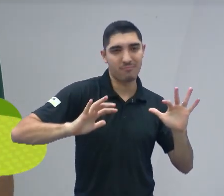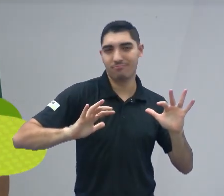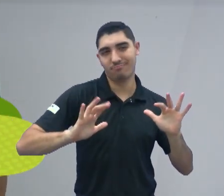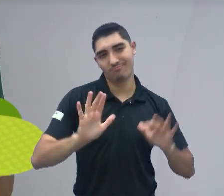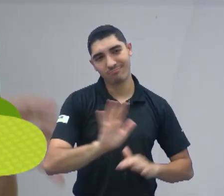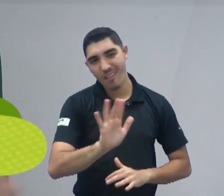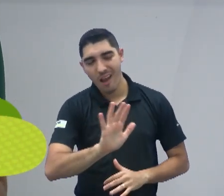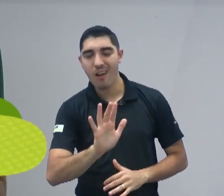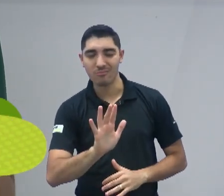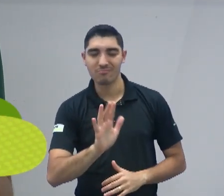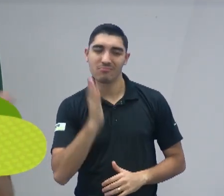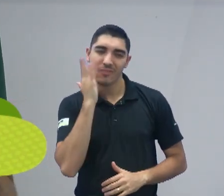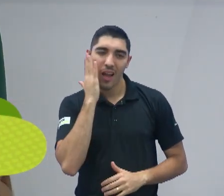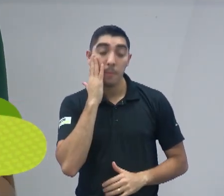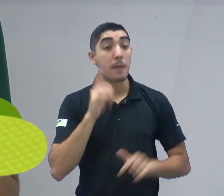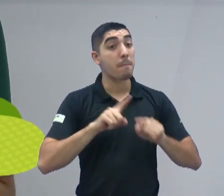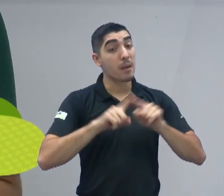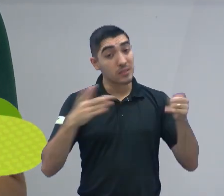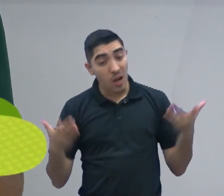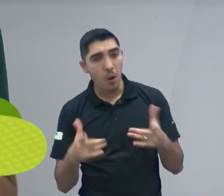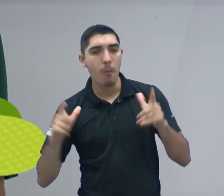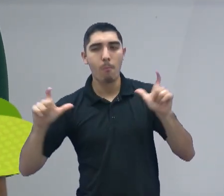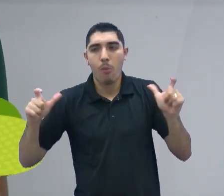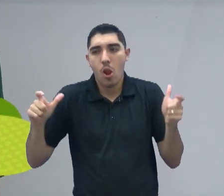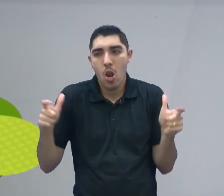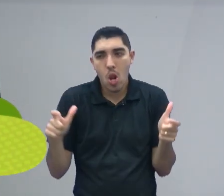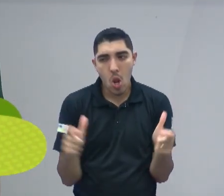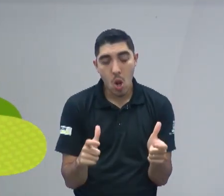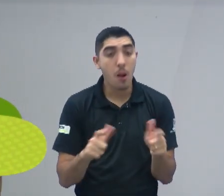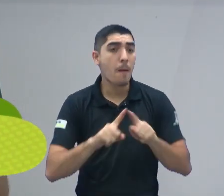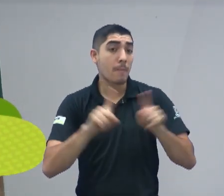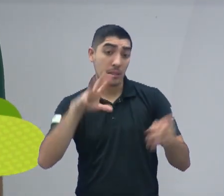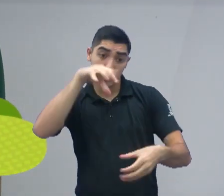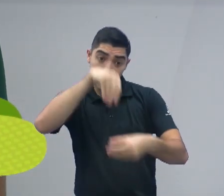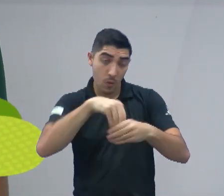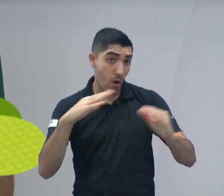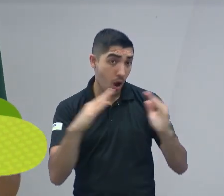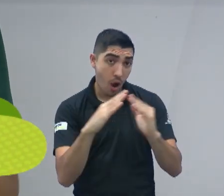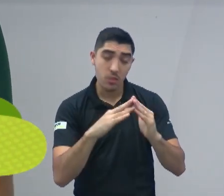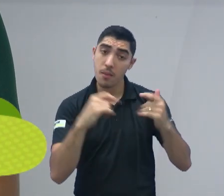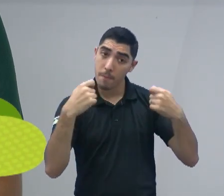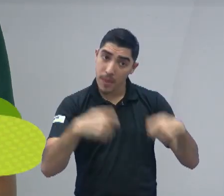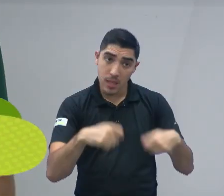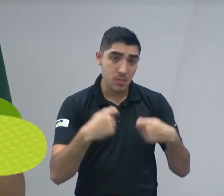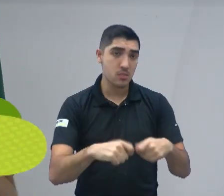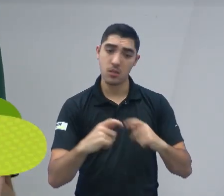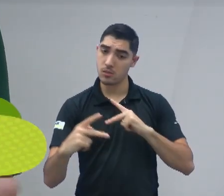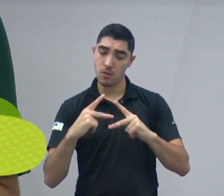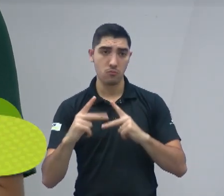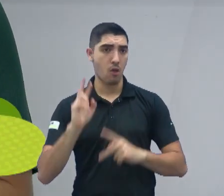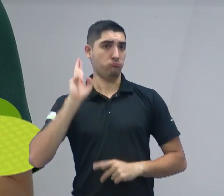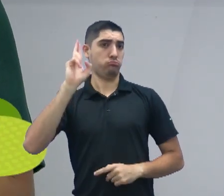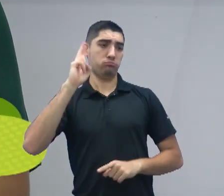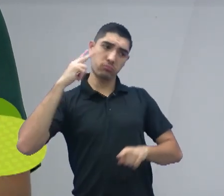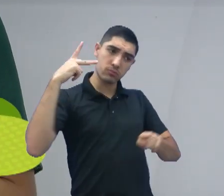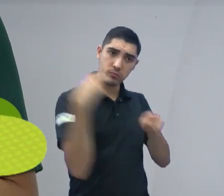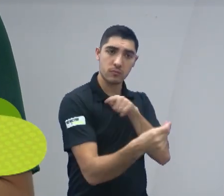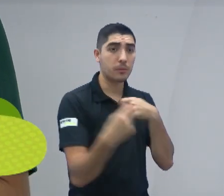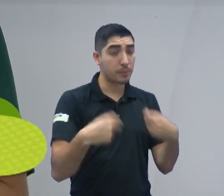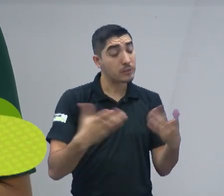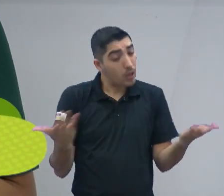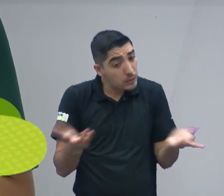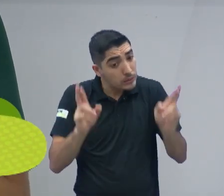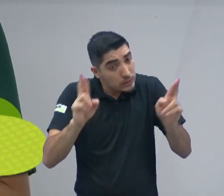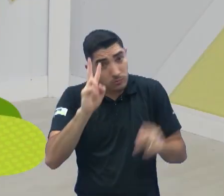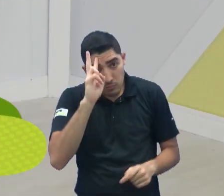Superliga, não vai mais tanta gente como ia antes, mas mesmo assim, jogar em casa, a quadra é de mando do São José, então tem que vencer e que a virada de chave seja agora, junto com a virada